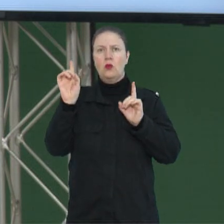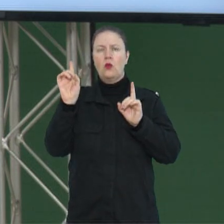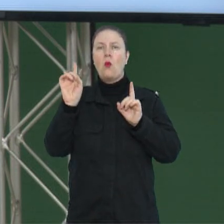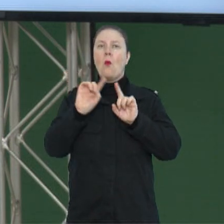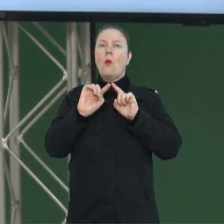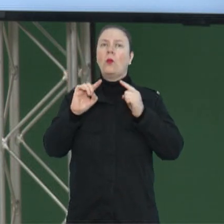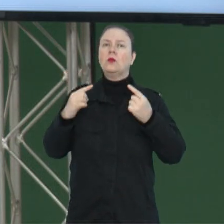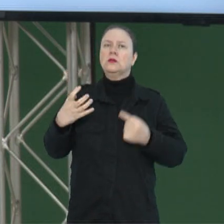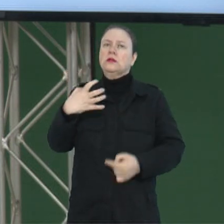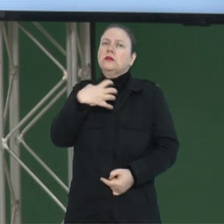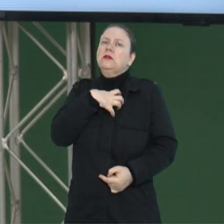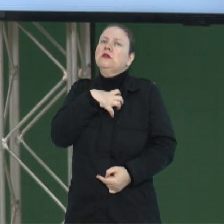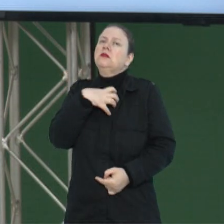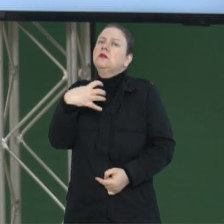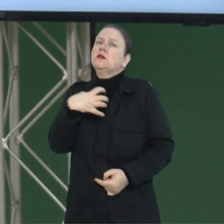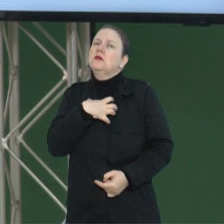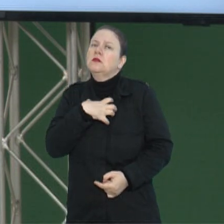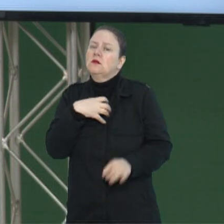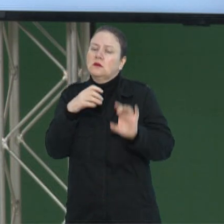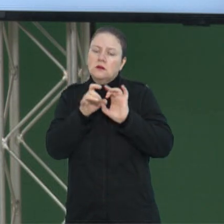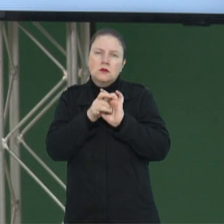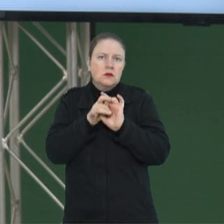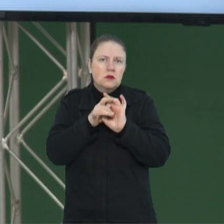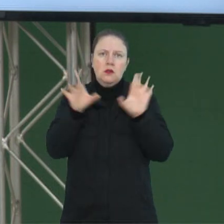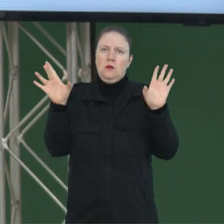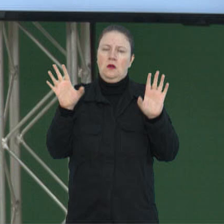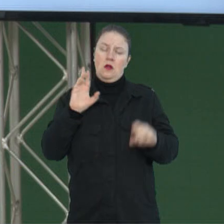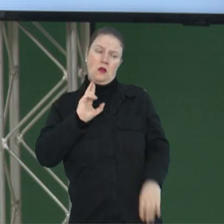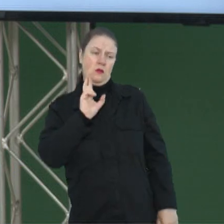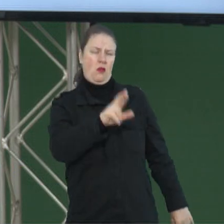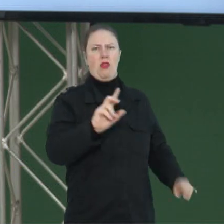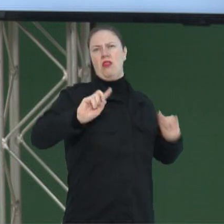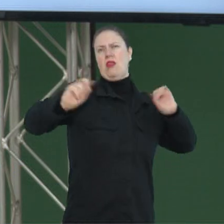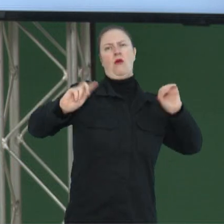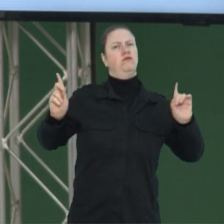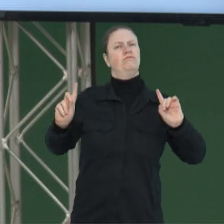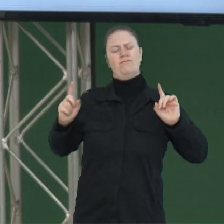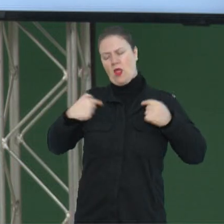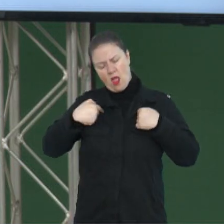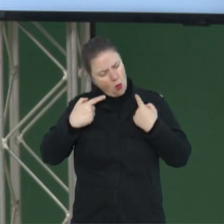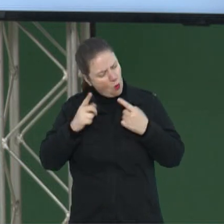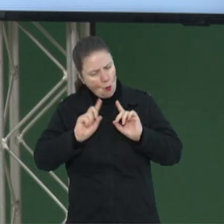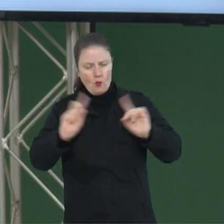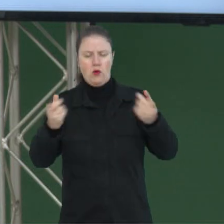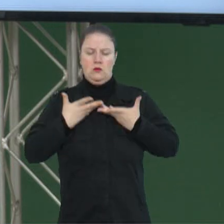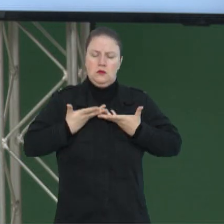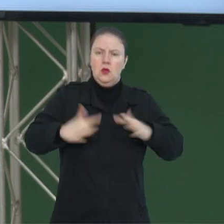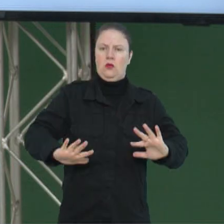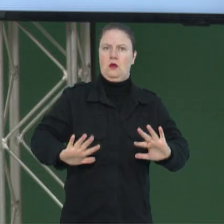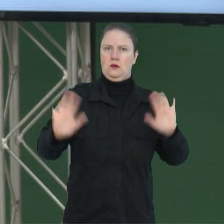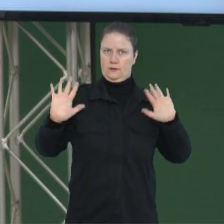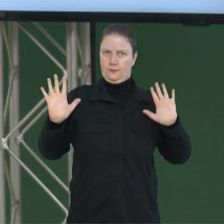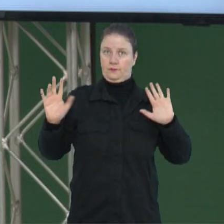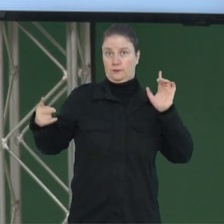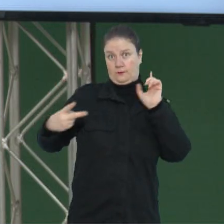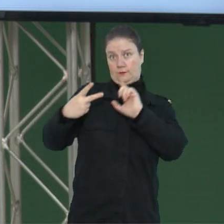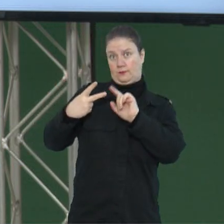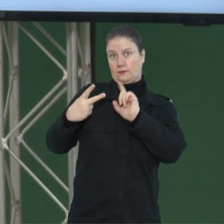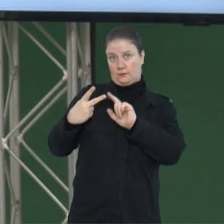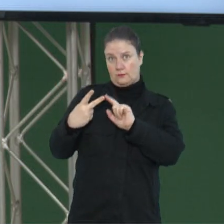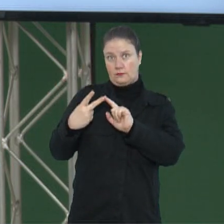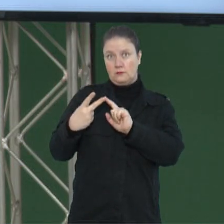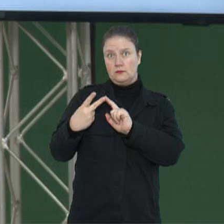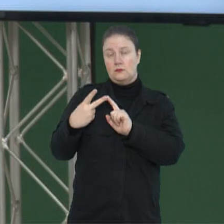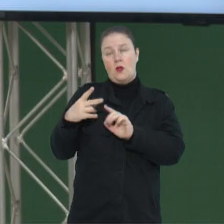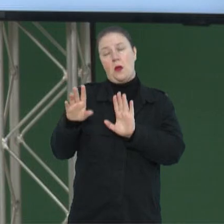apenas sentimos ele, né? A liberdade seria dizer não para isso então, porque isso a gente pode escolher, tá? Já a segunda questão, se, né, aqui